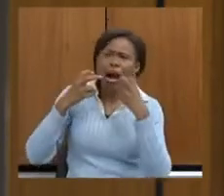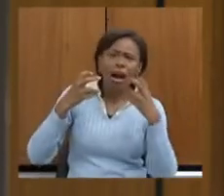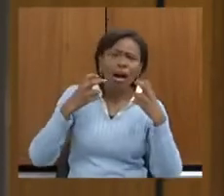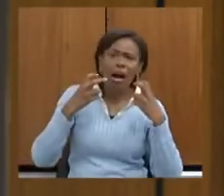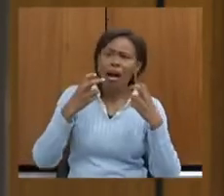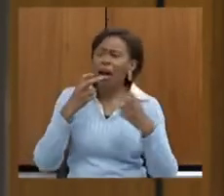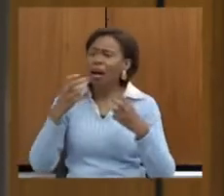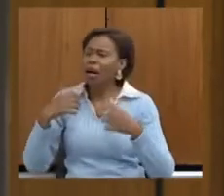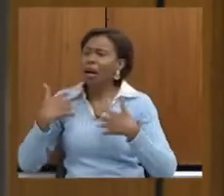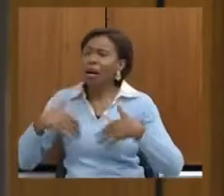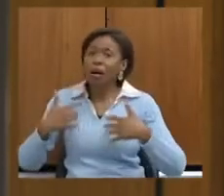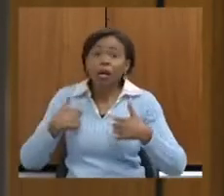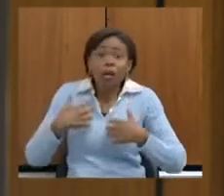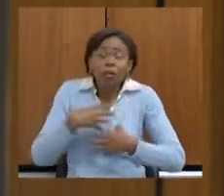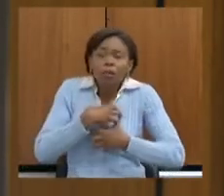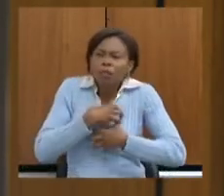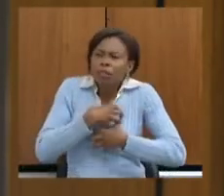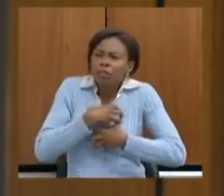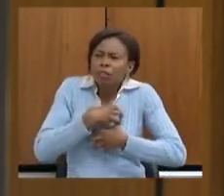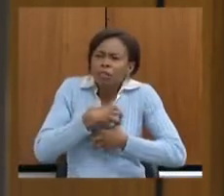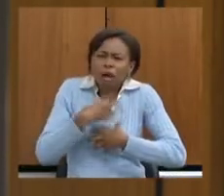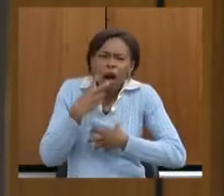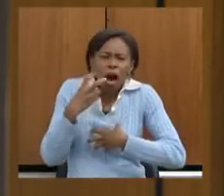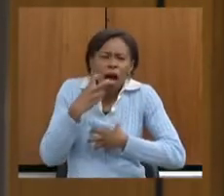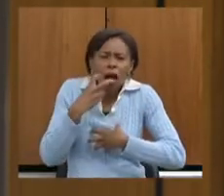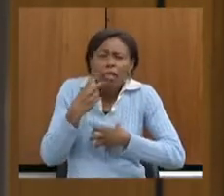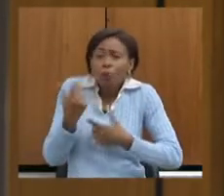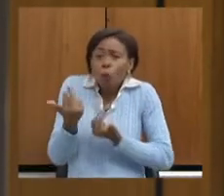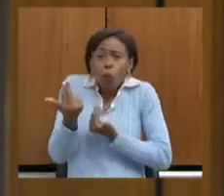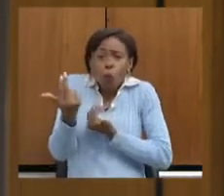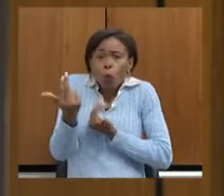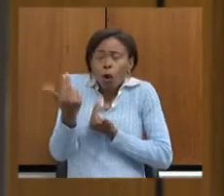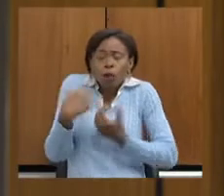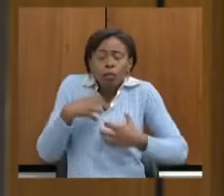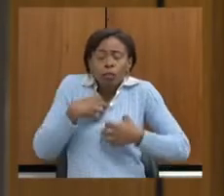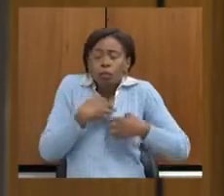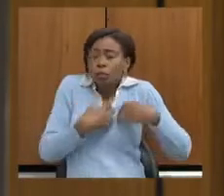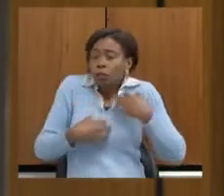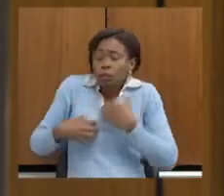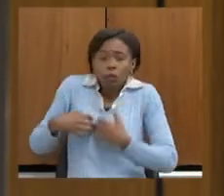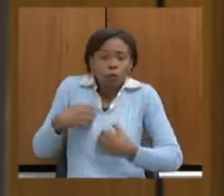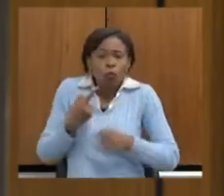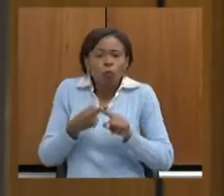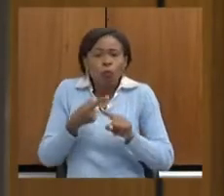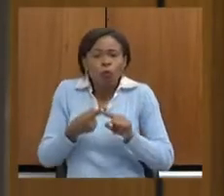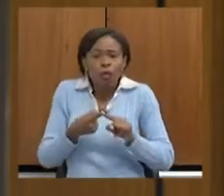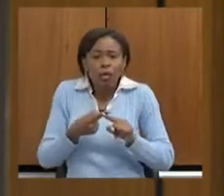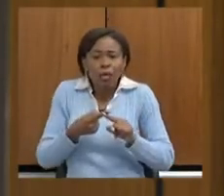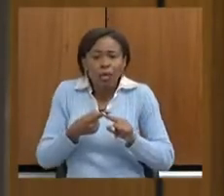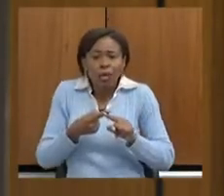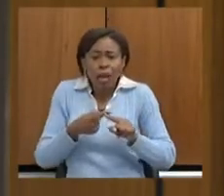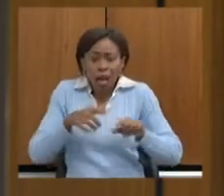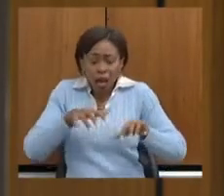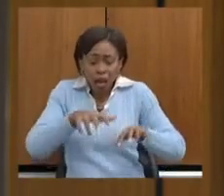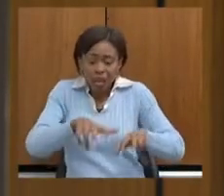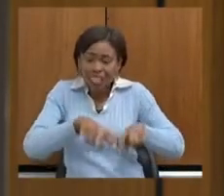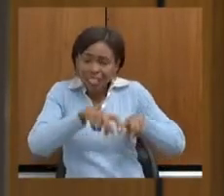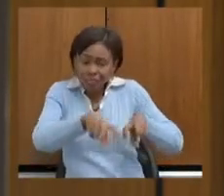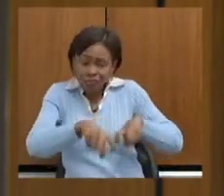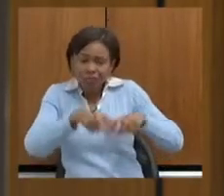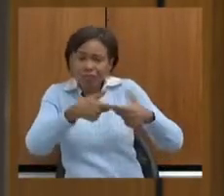bom e ali eu entrei em pública também porque o que eu tinha e a perder